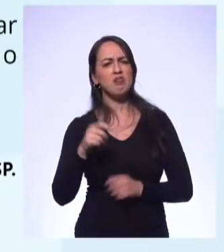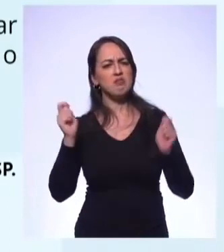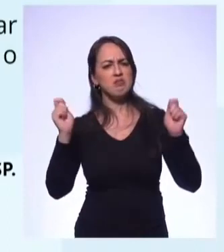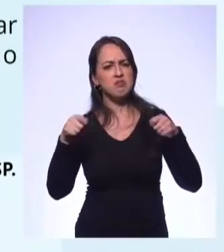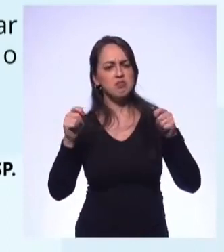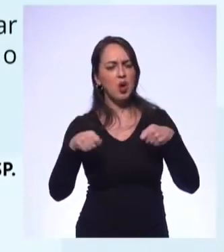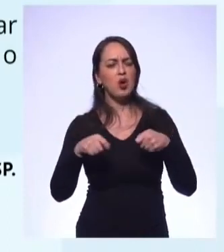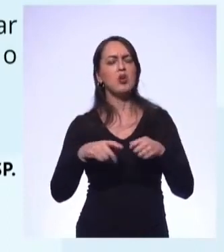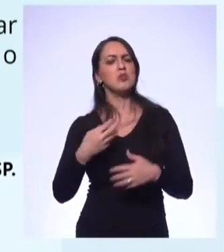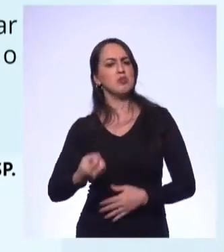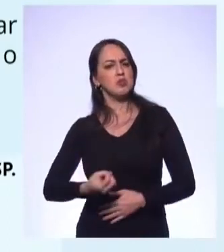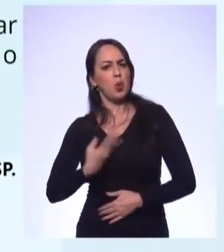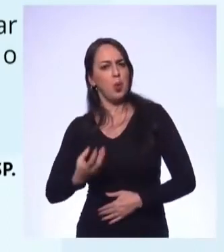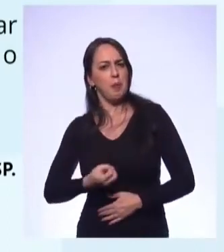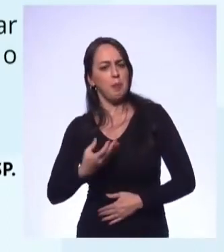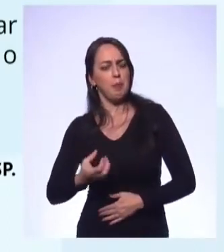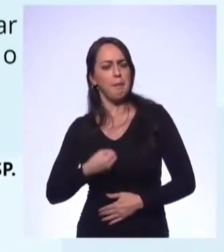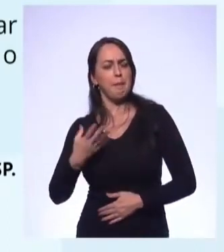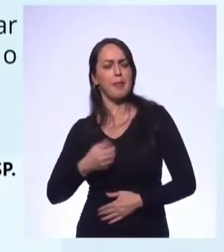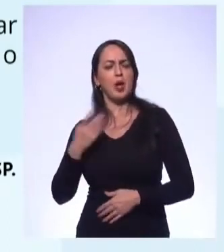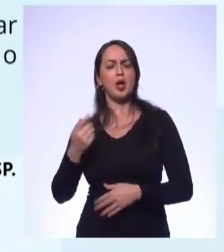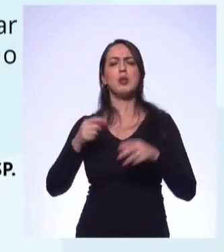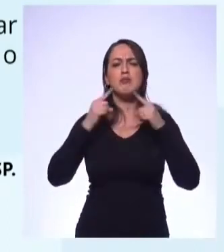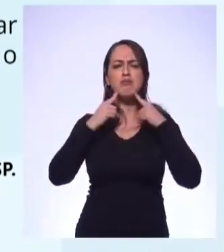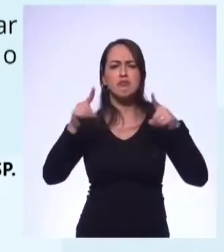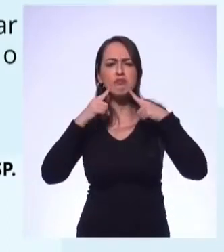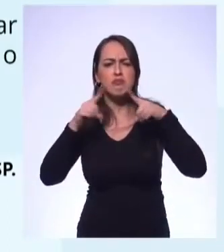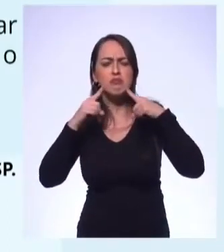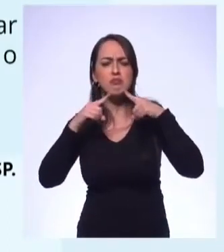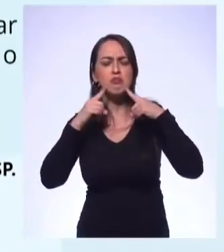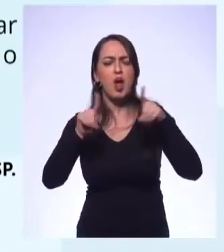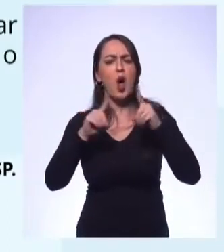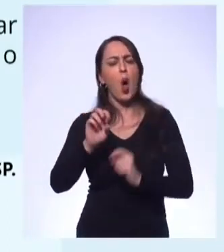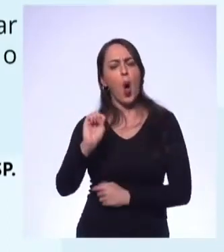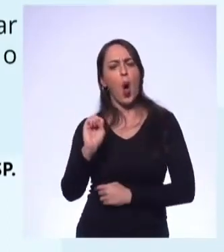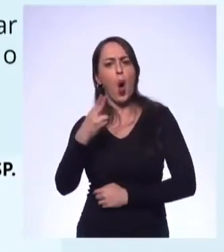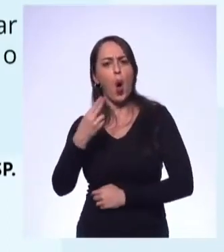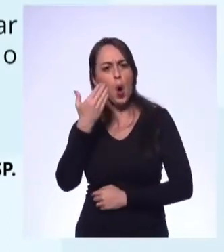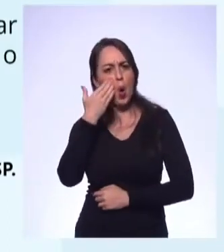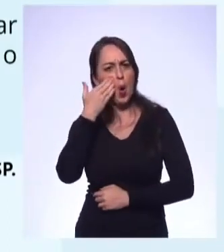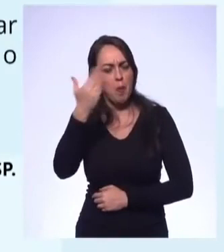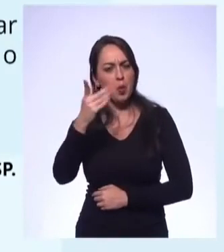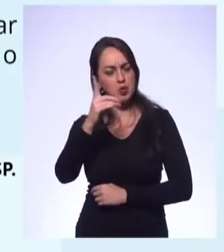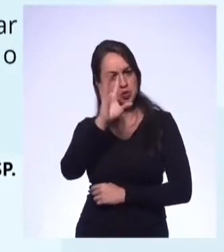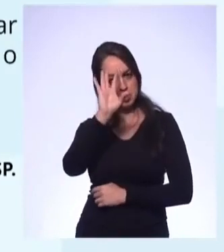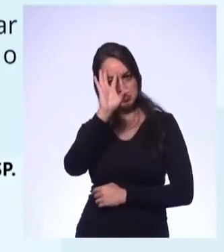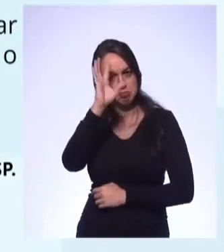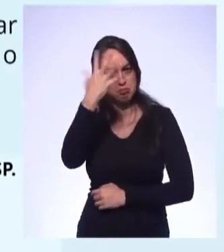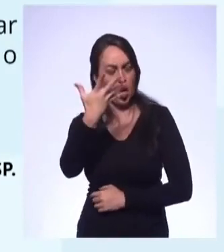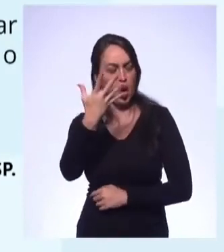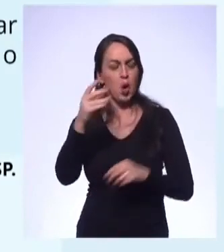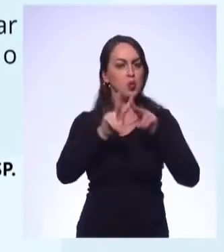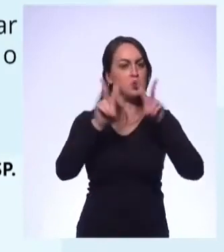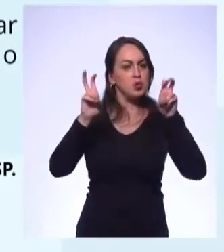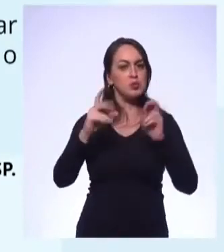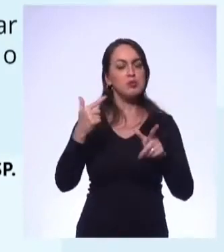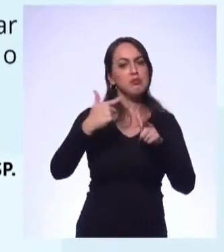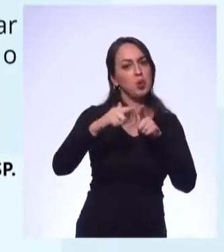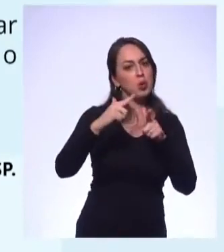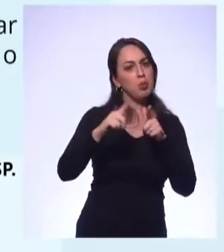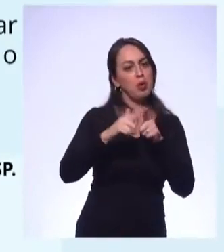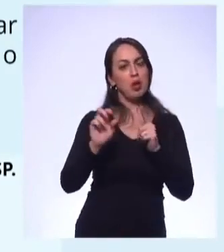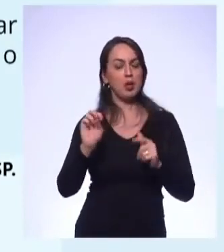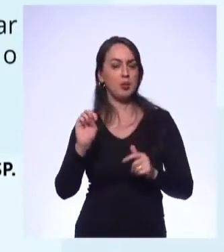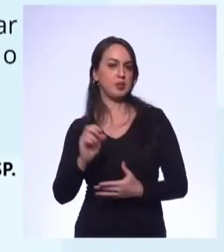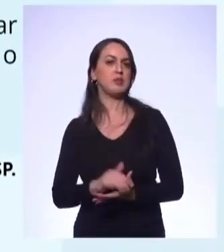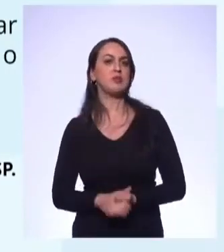que ele realize críticas ou retrate soluções para determinados comportamentos ou problemas sociais? Aí eles podem colocar